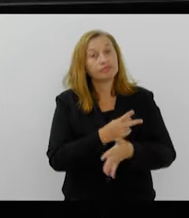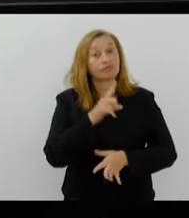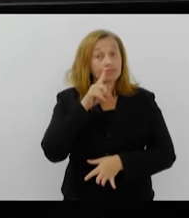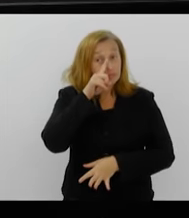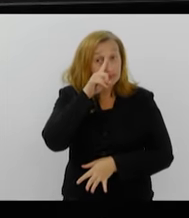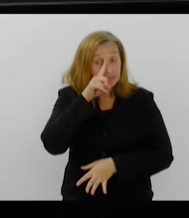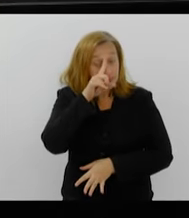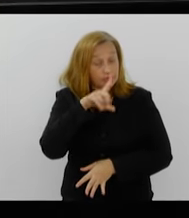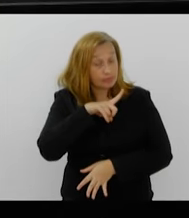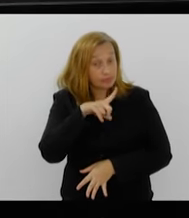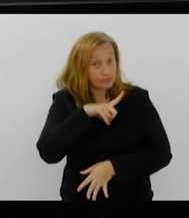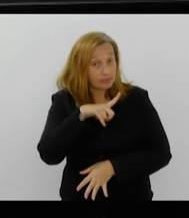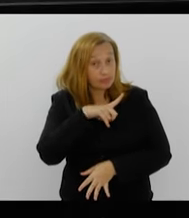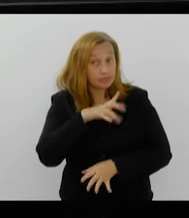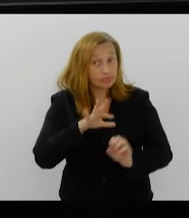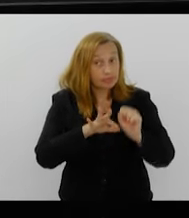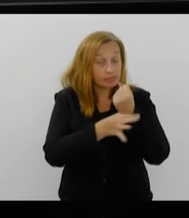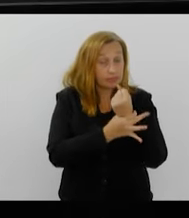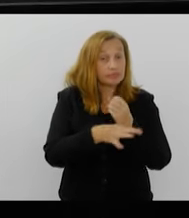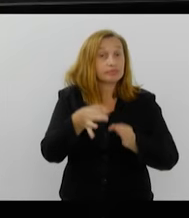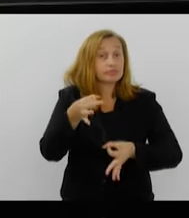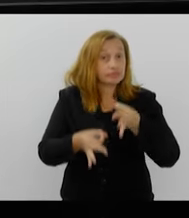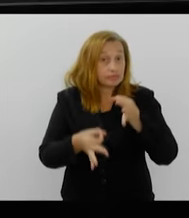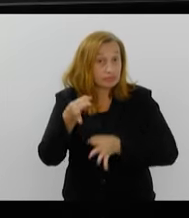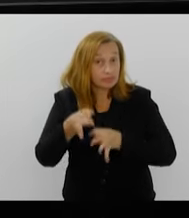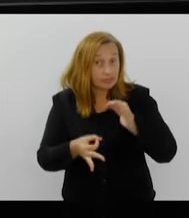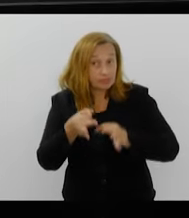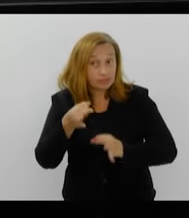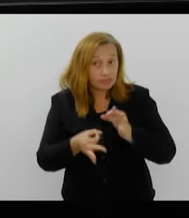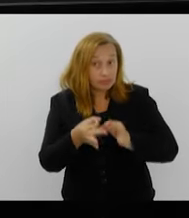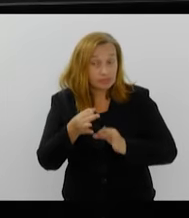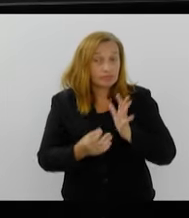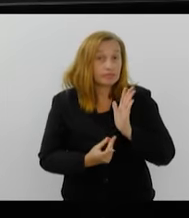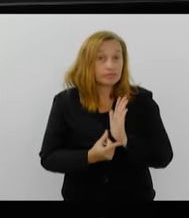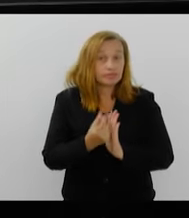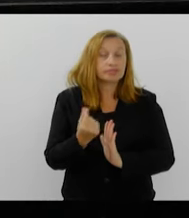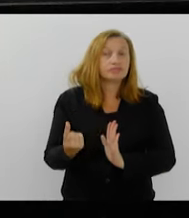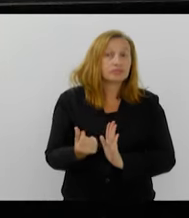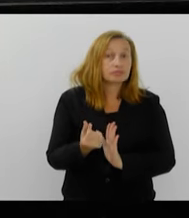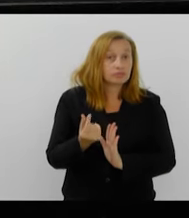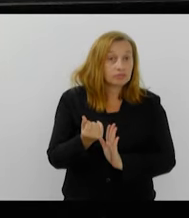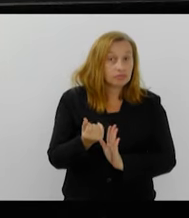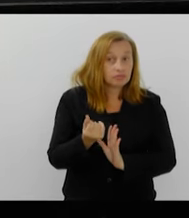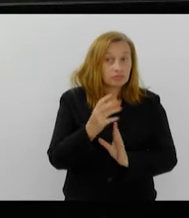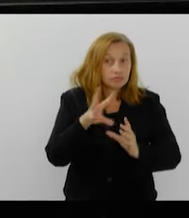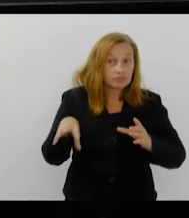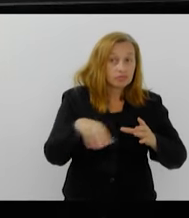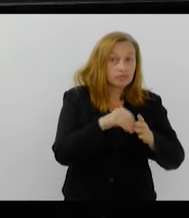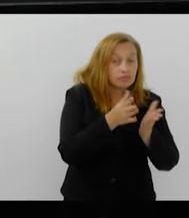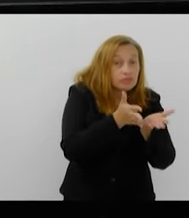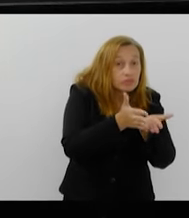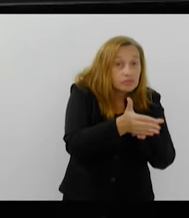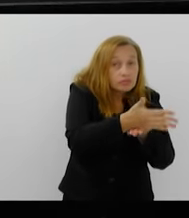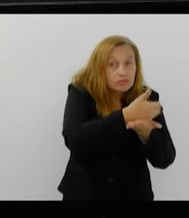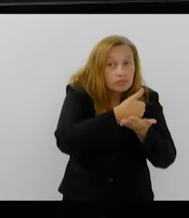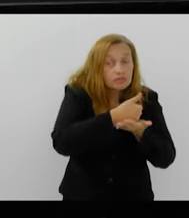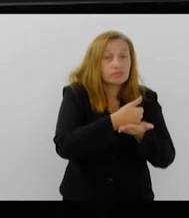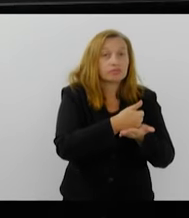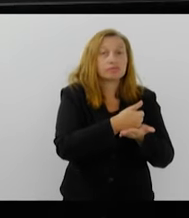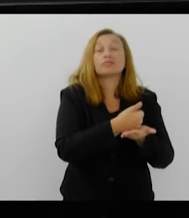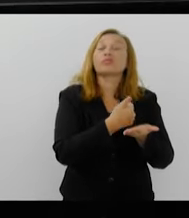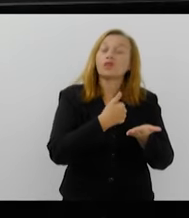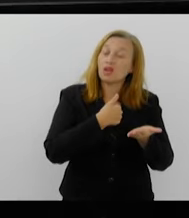a segurança jurídica e financeira dos valores que ali são arrecadados. Eu